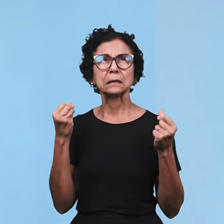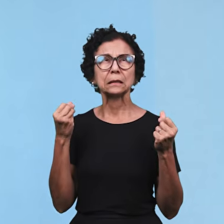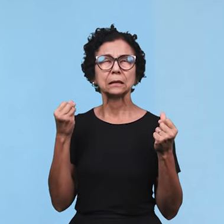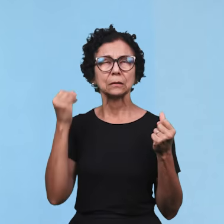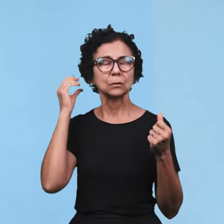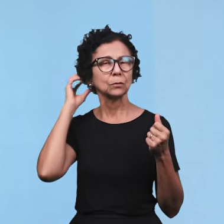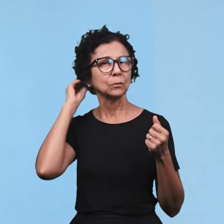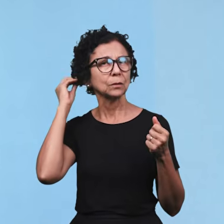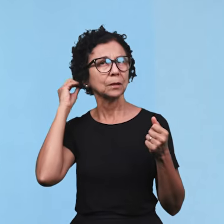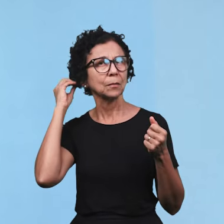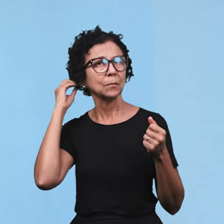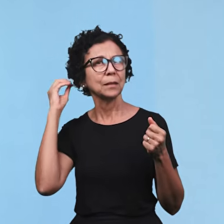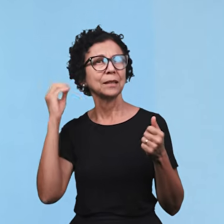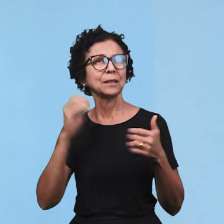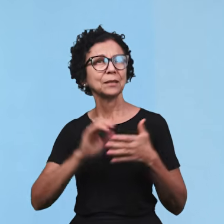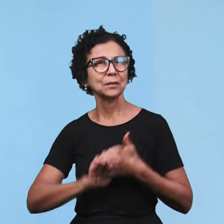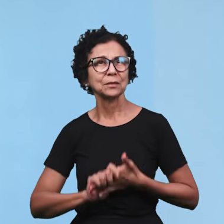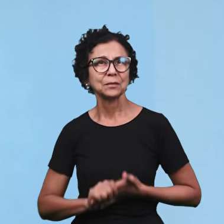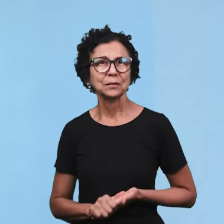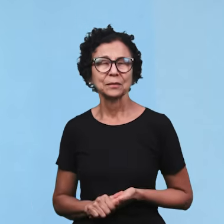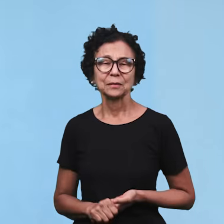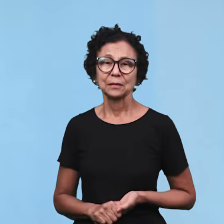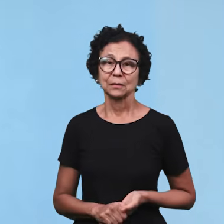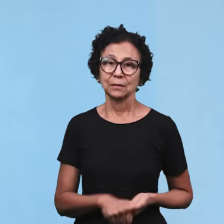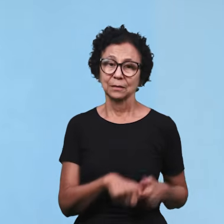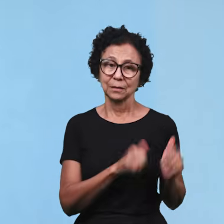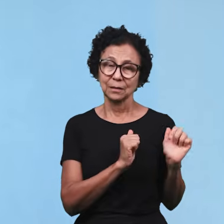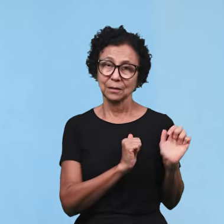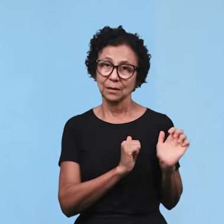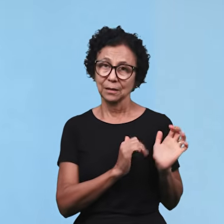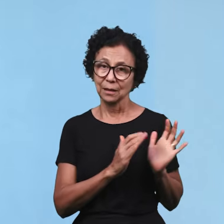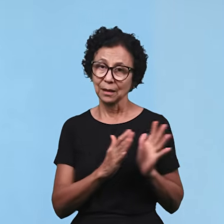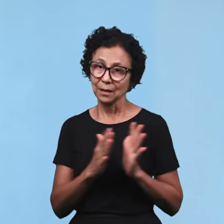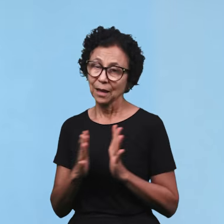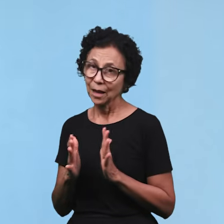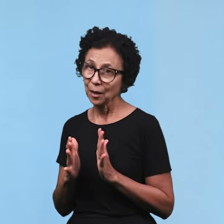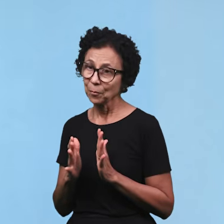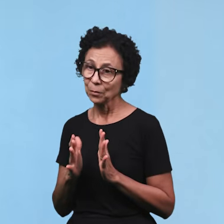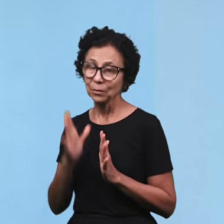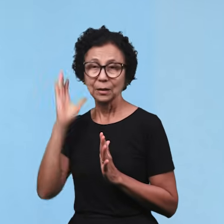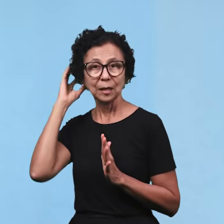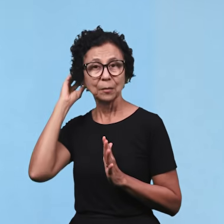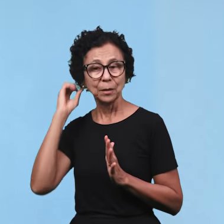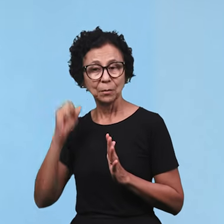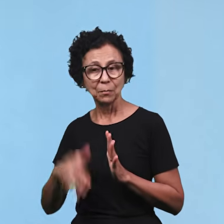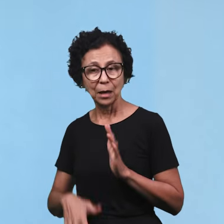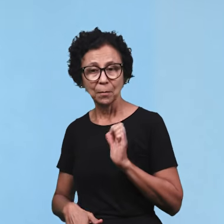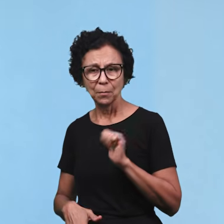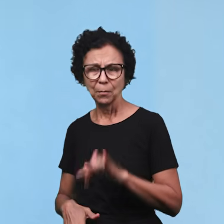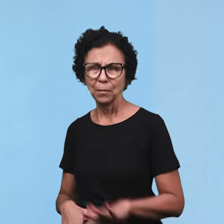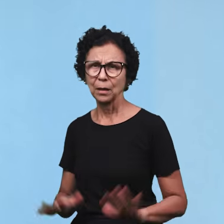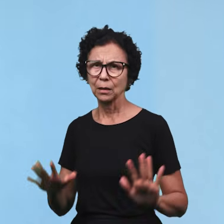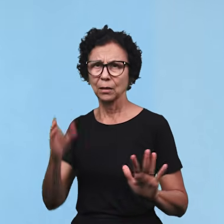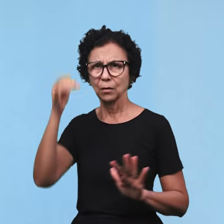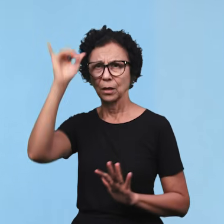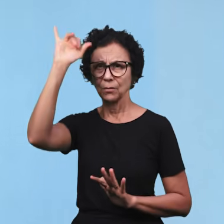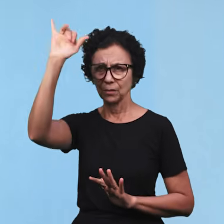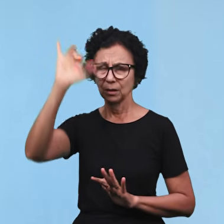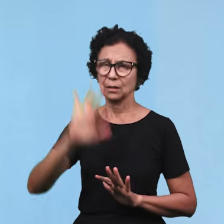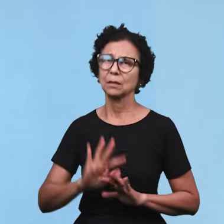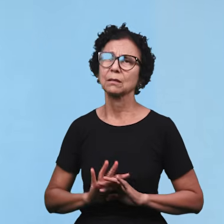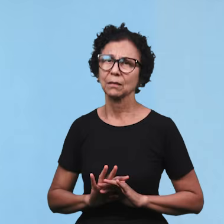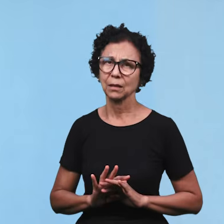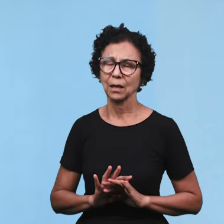posso dizer é que tempo é cabelo. Então, não postergue, não deixe o cabelo cair demais para você procurar